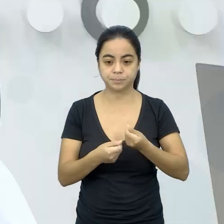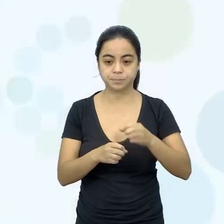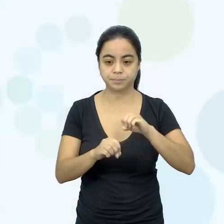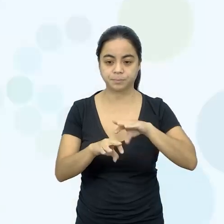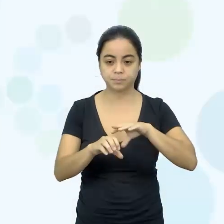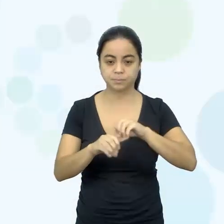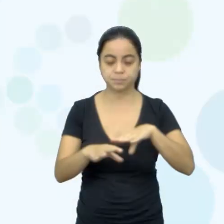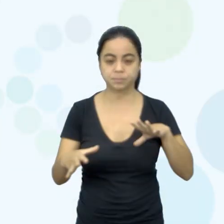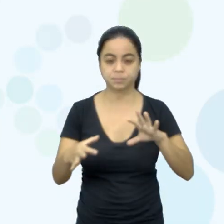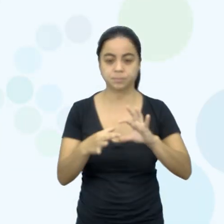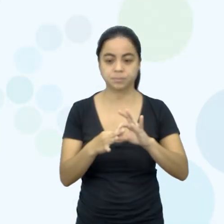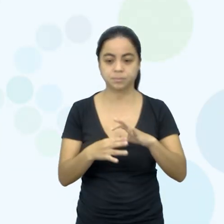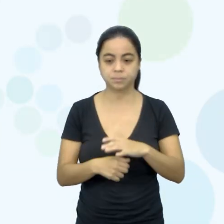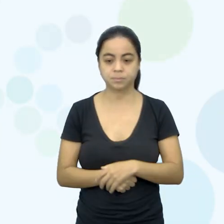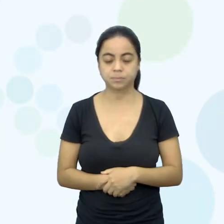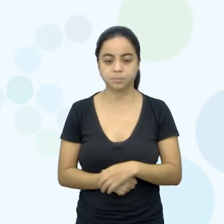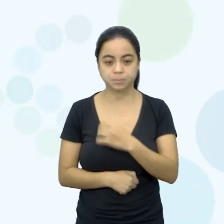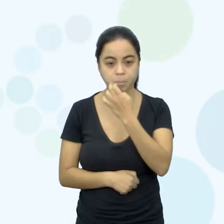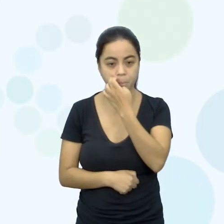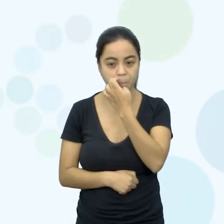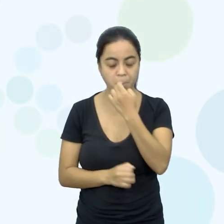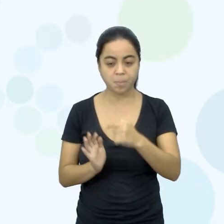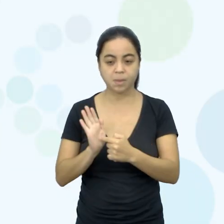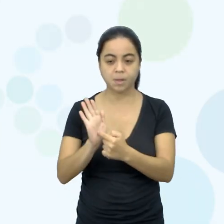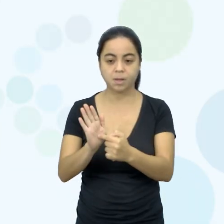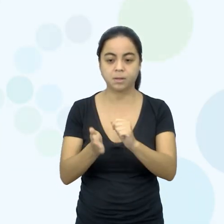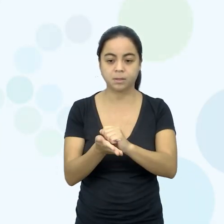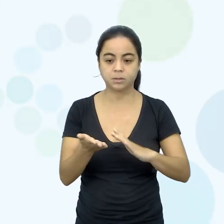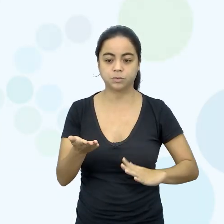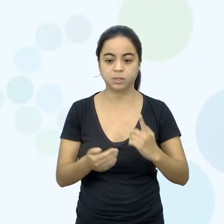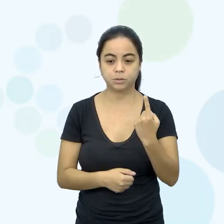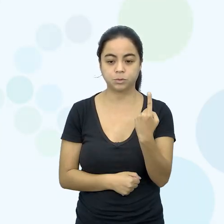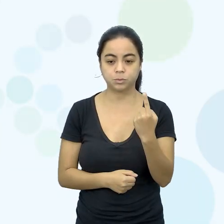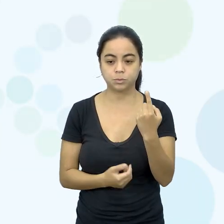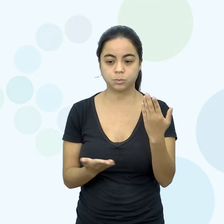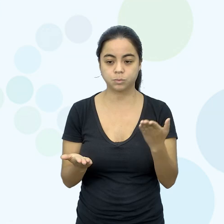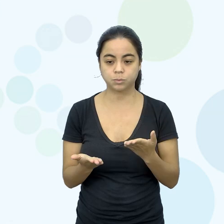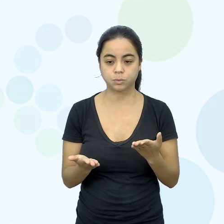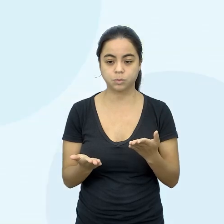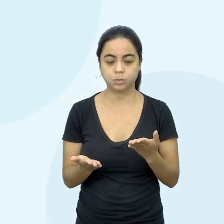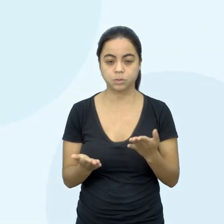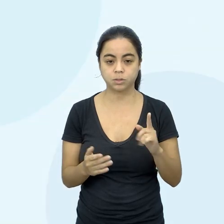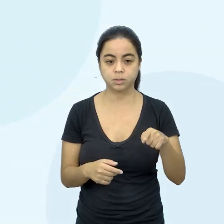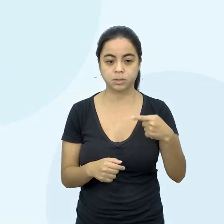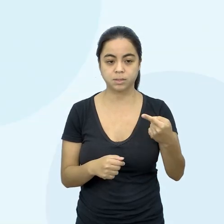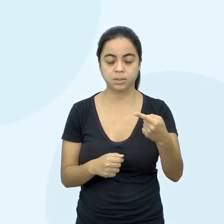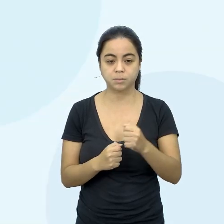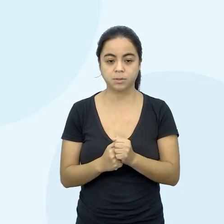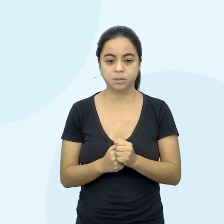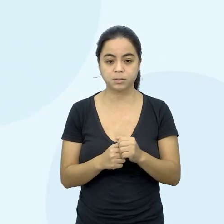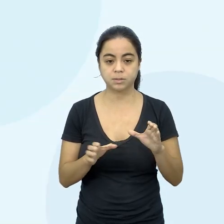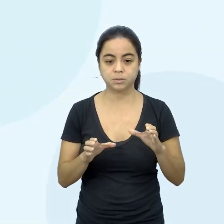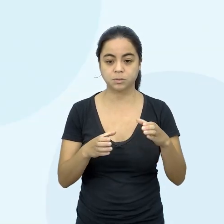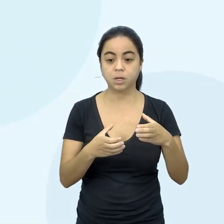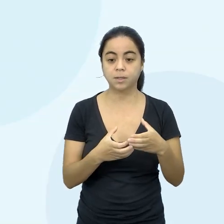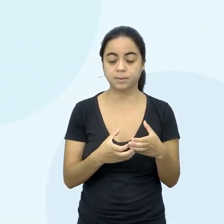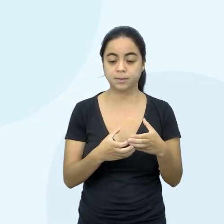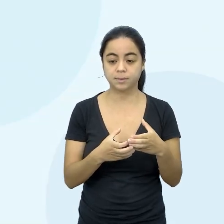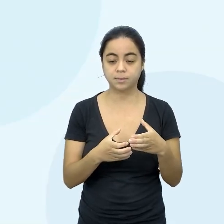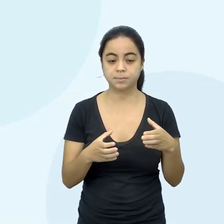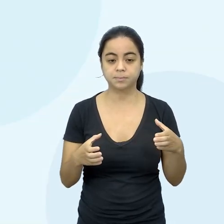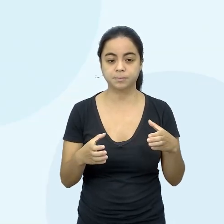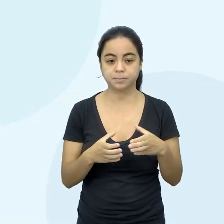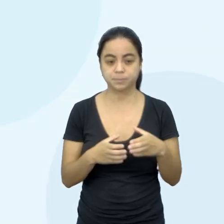em conexão, né? Nós iremos apresentar a atividade 1 hoje. No próximo slide nós vamos apresentar os formadores, né,